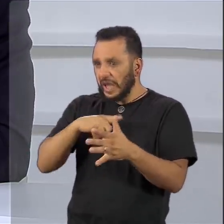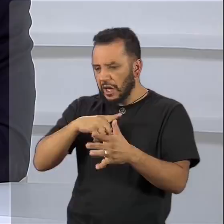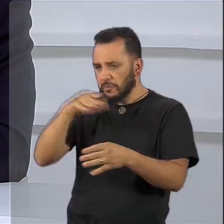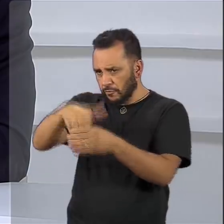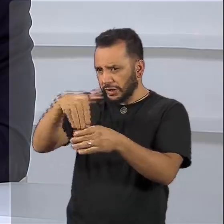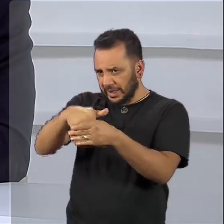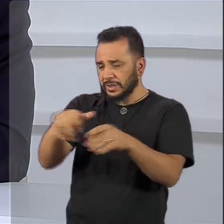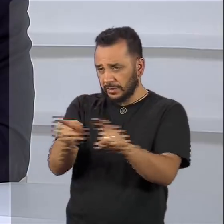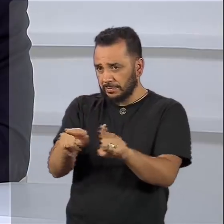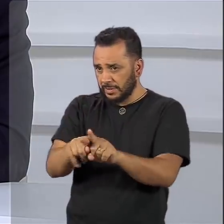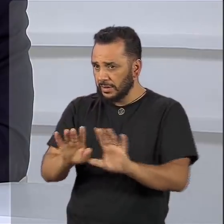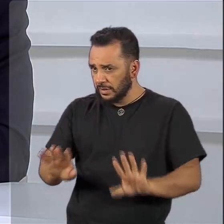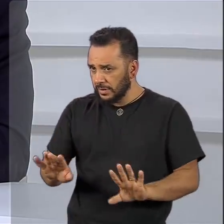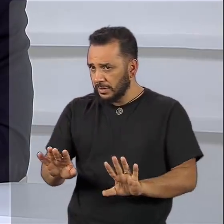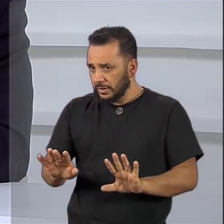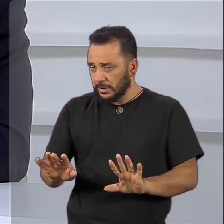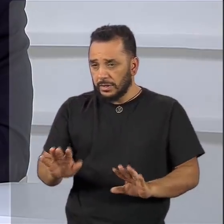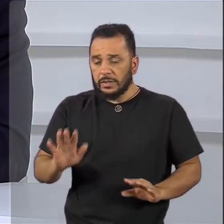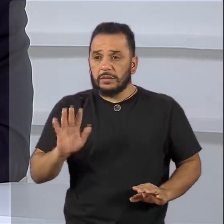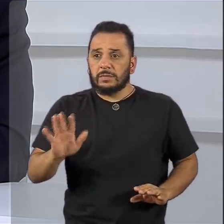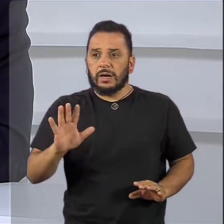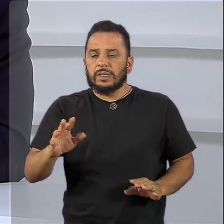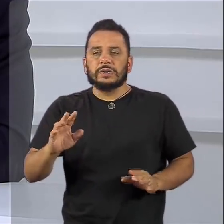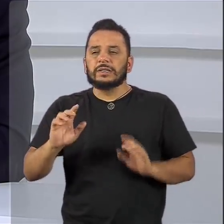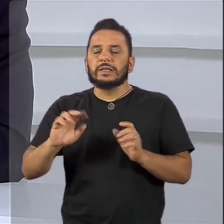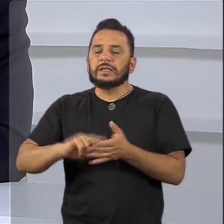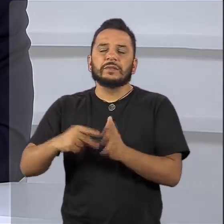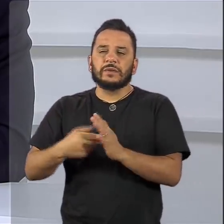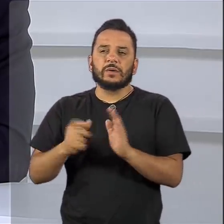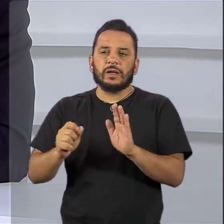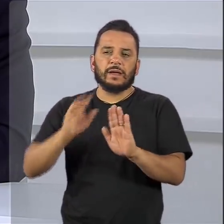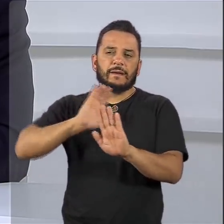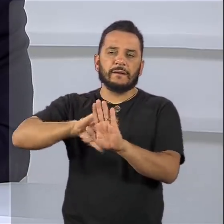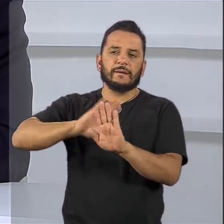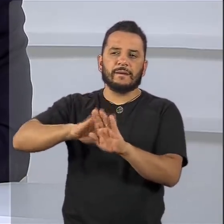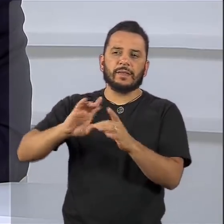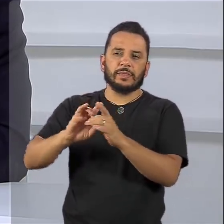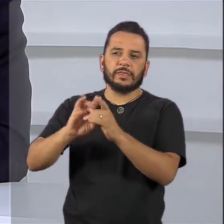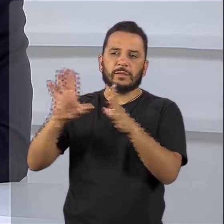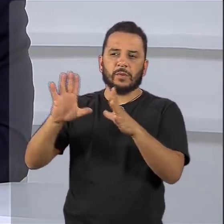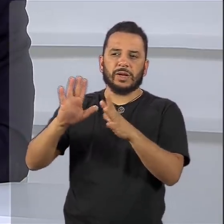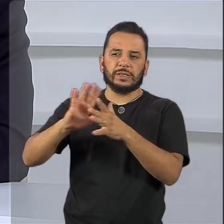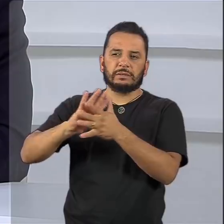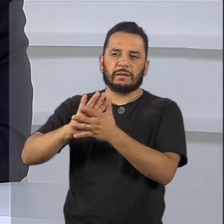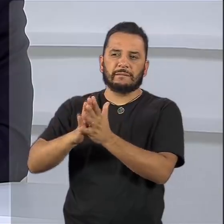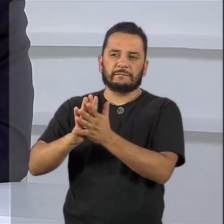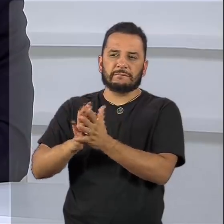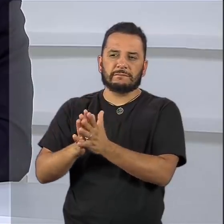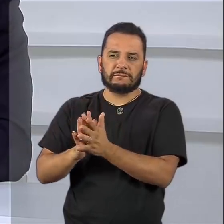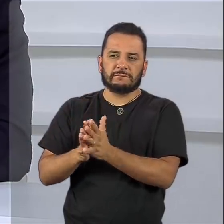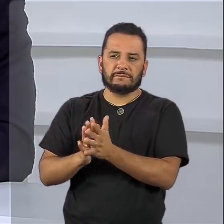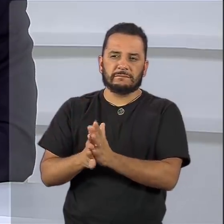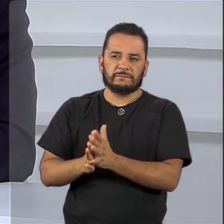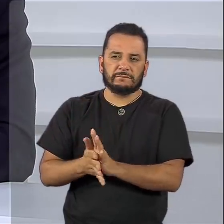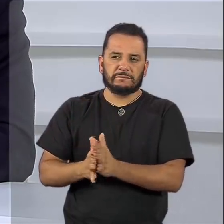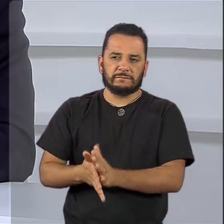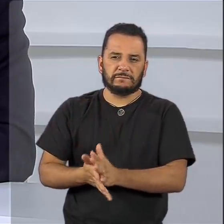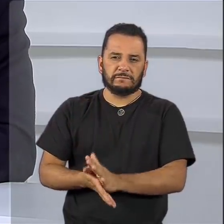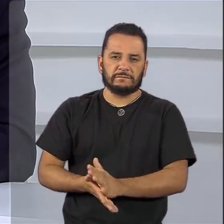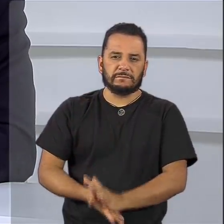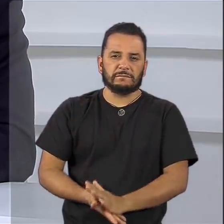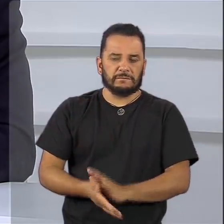vai destruindo a democracia, não num sopetão, mas por mudanças incrementais, né?